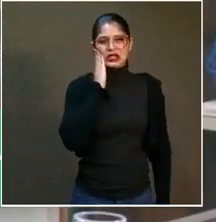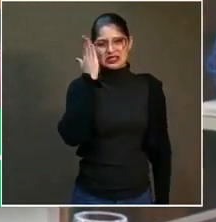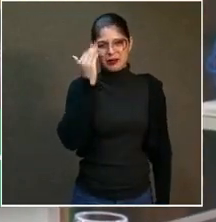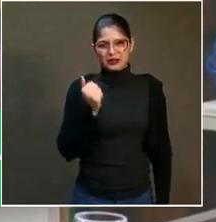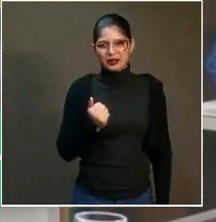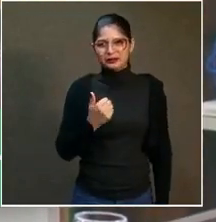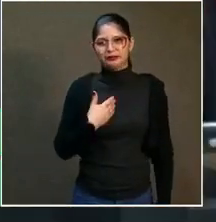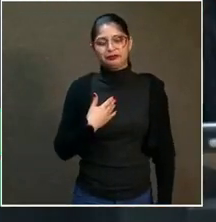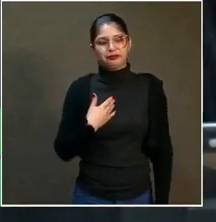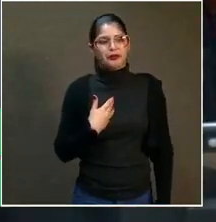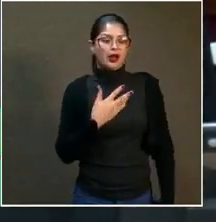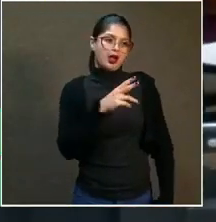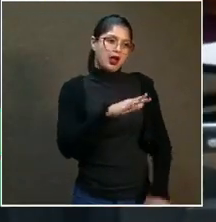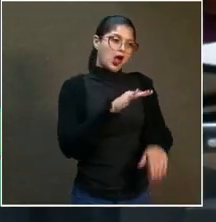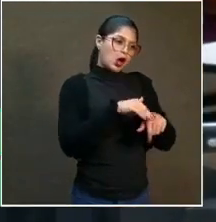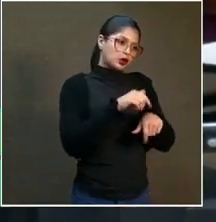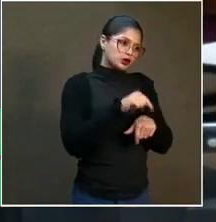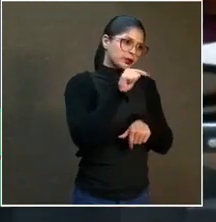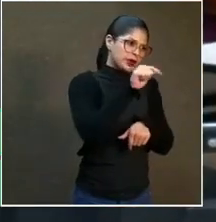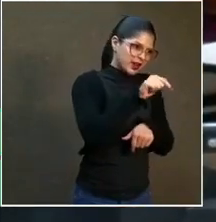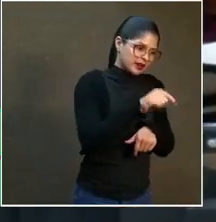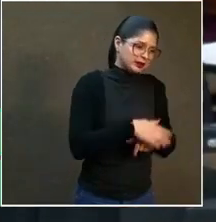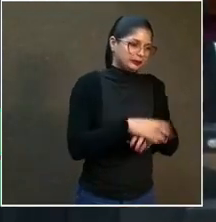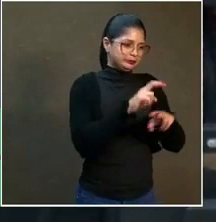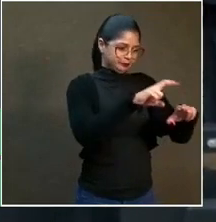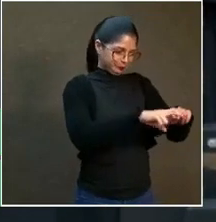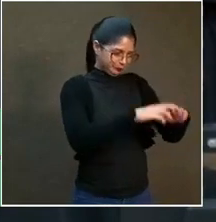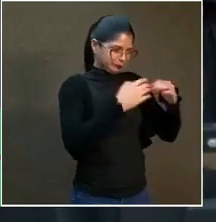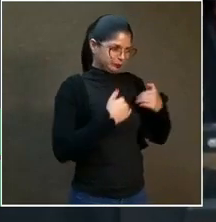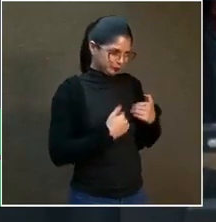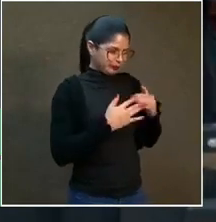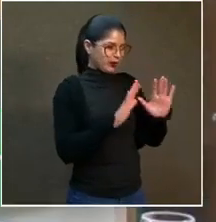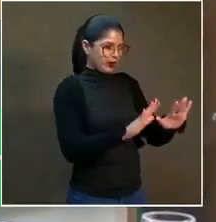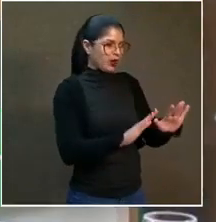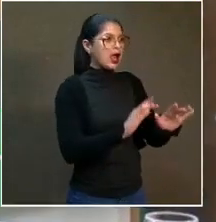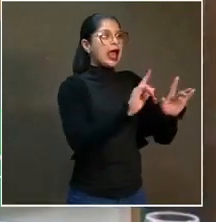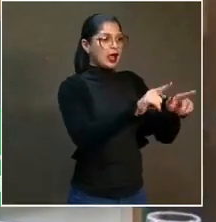Cheguei com o Cássio, ele confessou para mim o mesmo que confessou para Vossas Excelências.